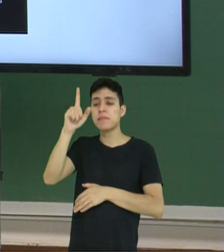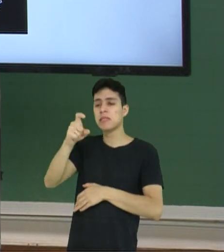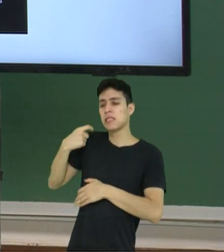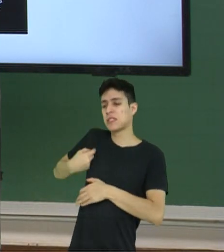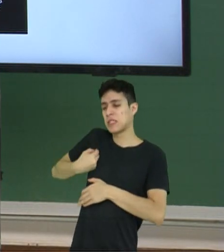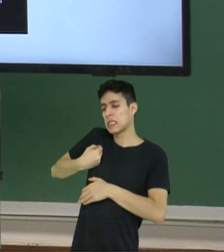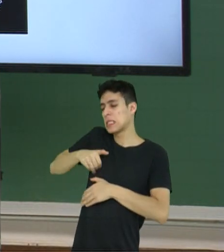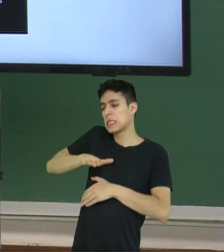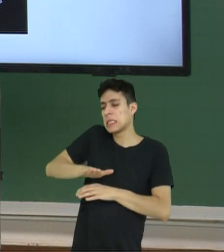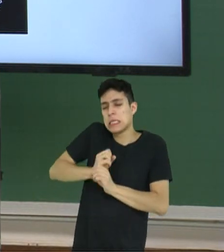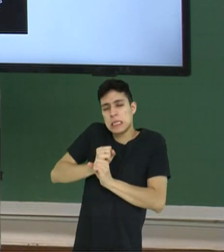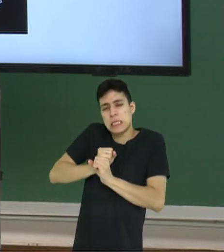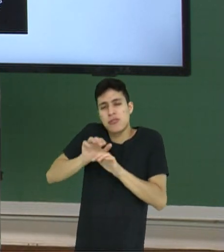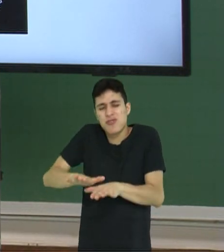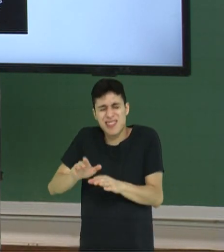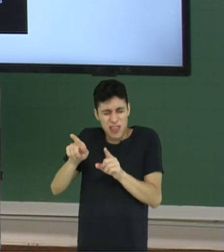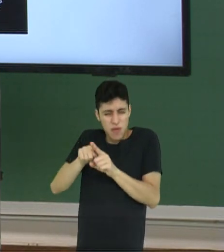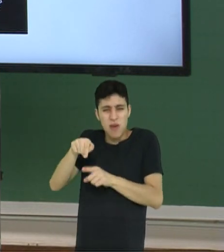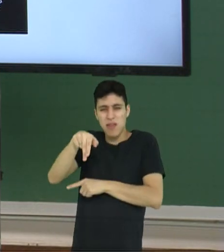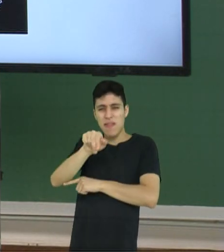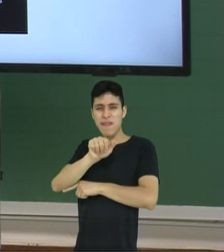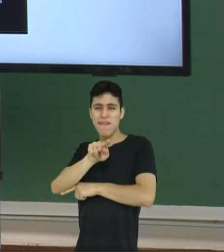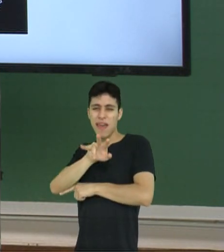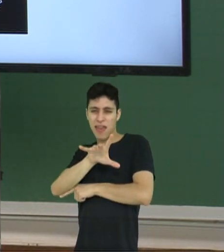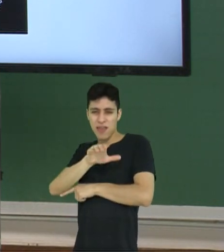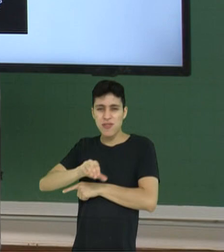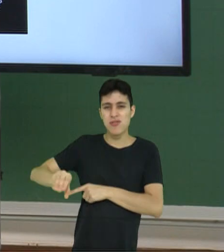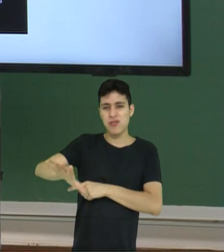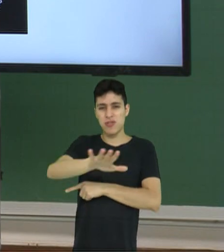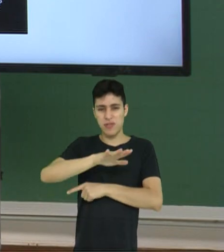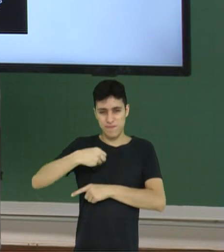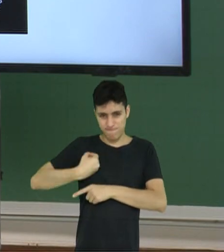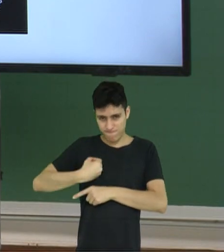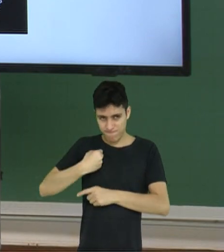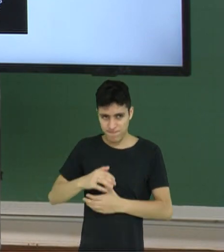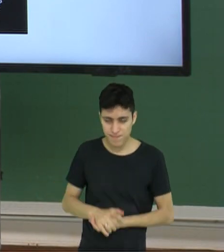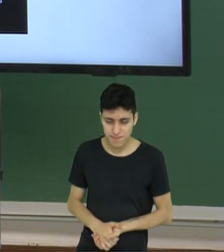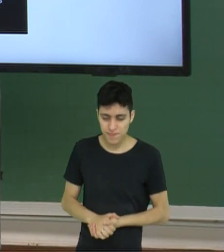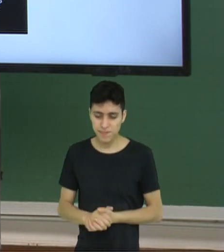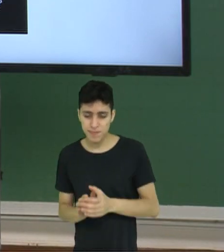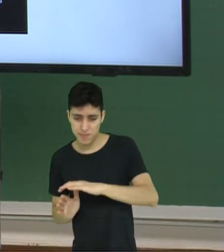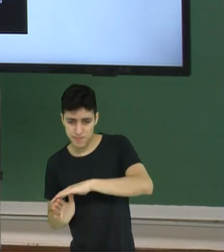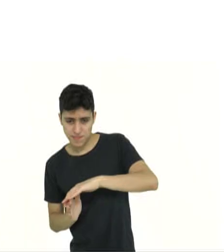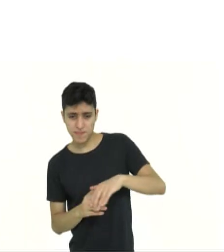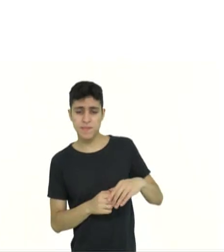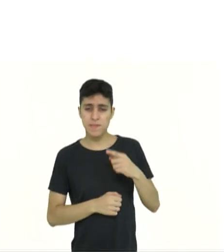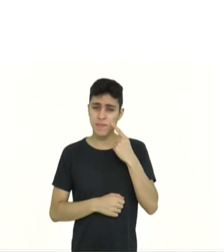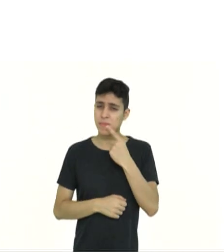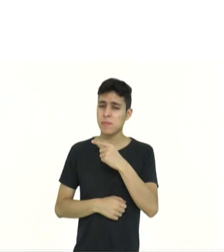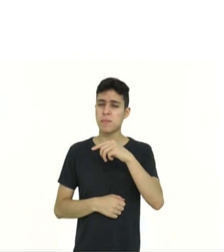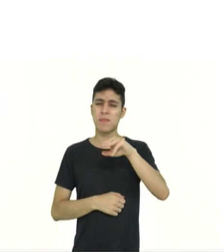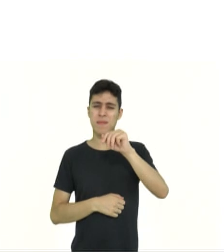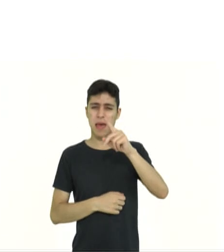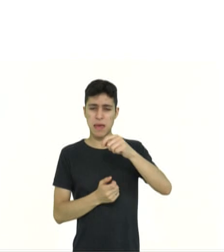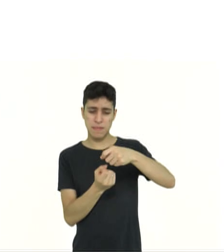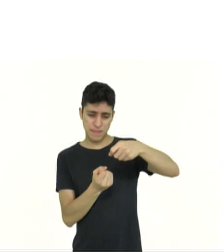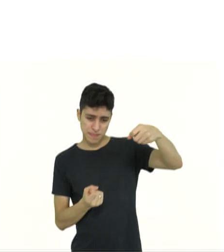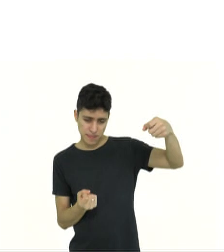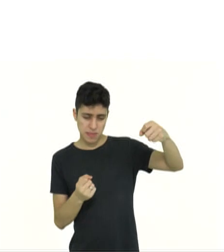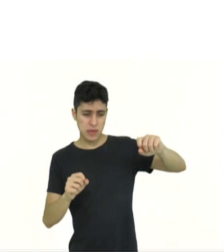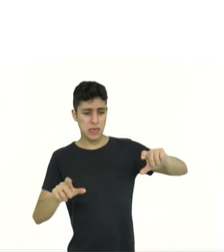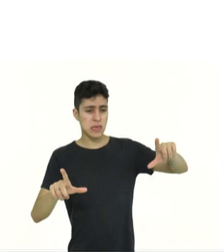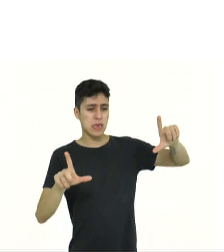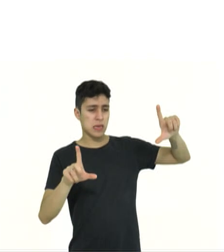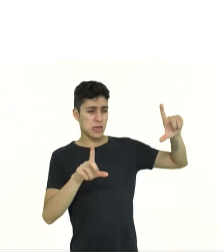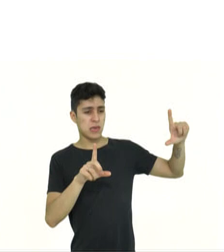nativos. Aqui trouxe um mapa para vocês, já vou mostrar ele no globo. A gente chama isso de projeção azimutal, eu escolho